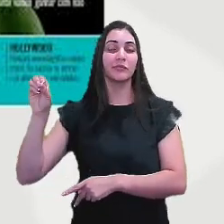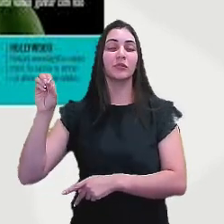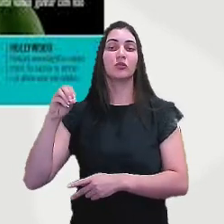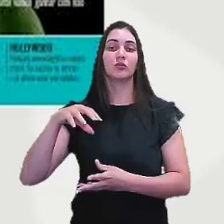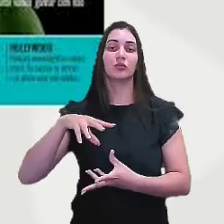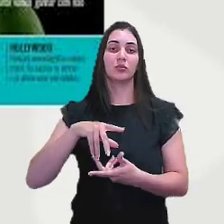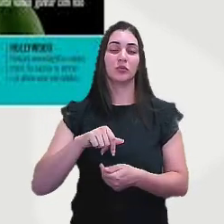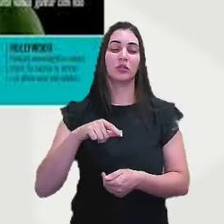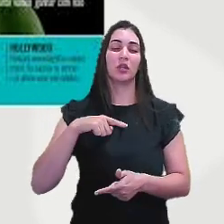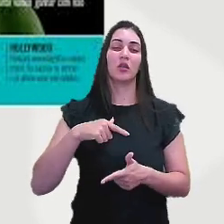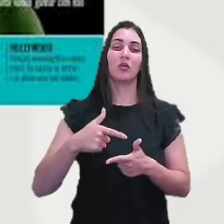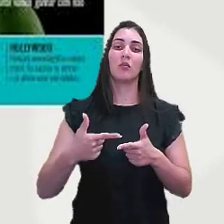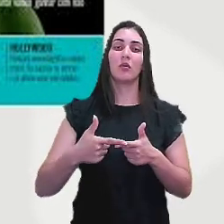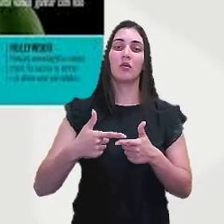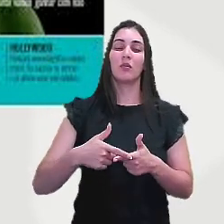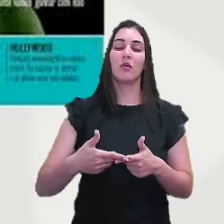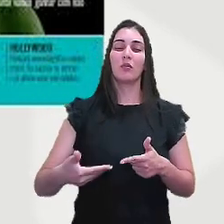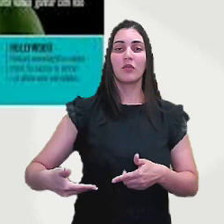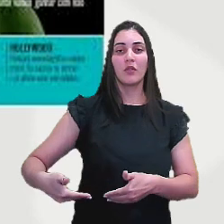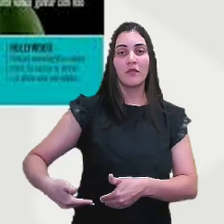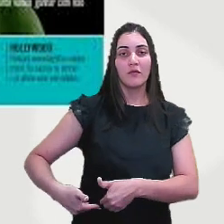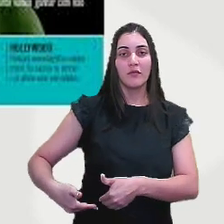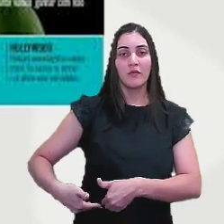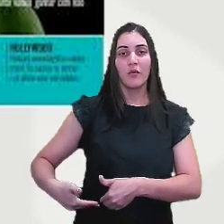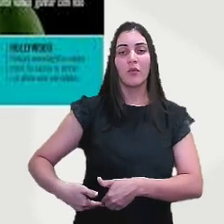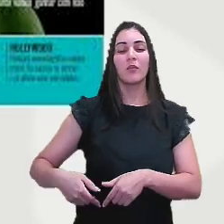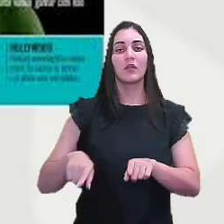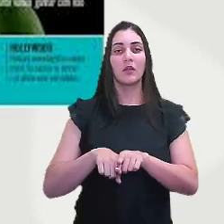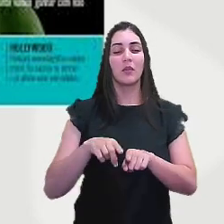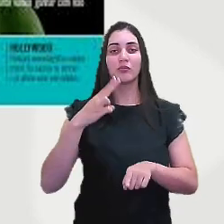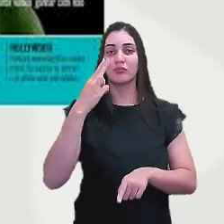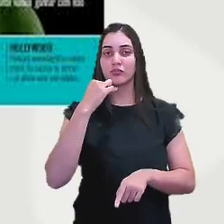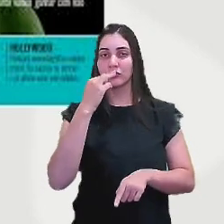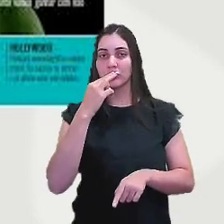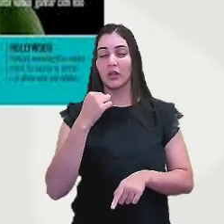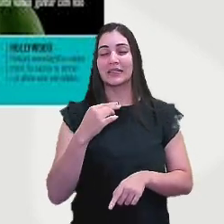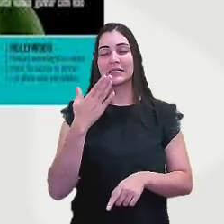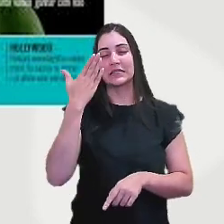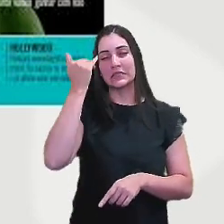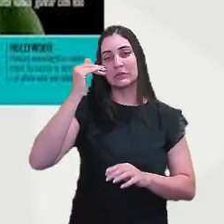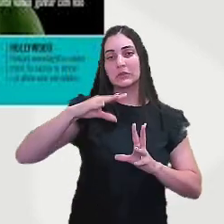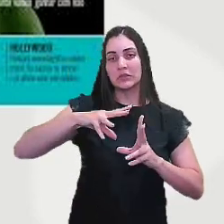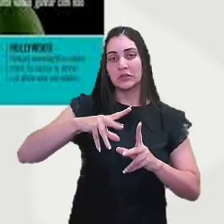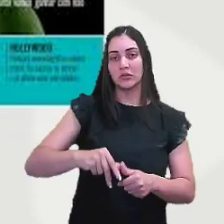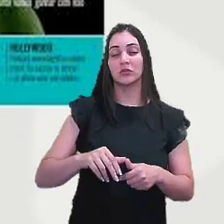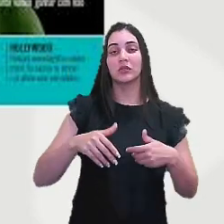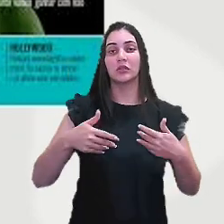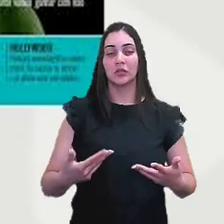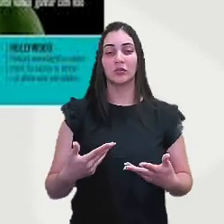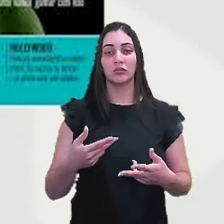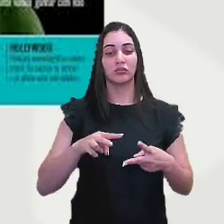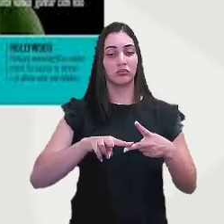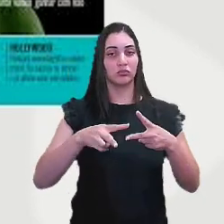fome, que o problema da segurança nutricional é sabido de todos. Então, os